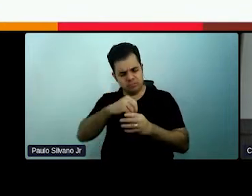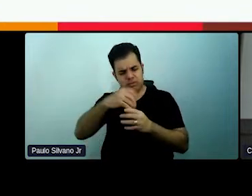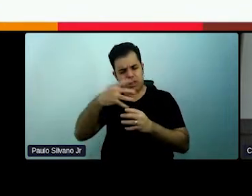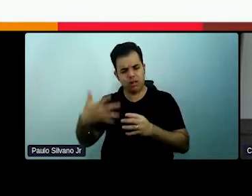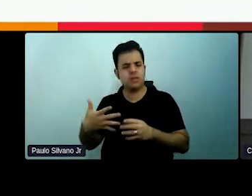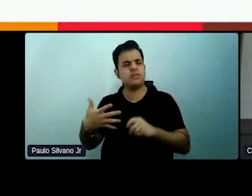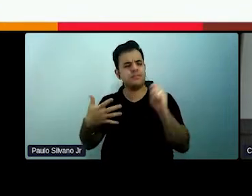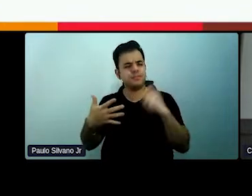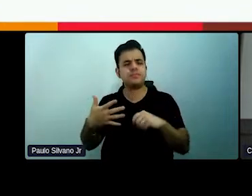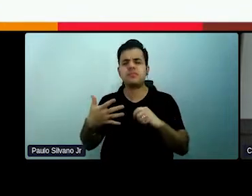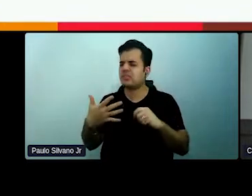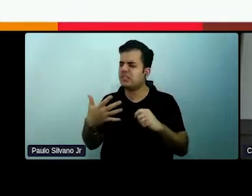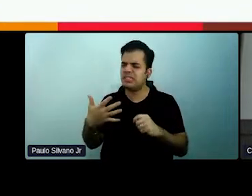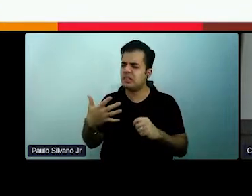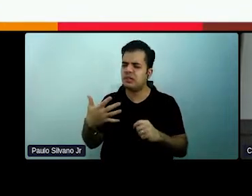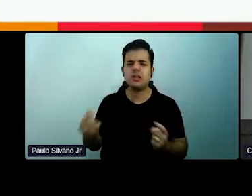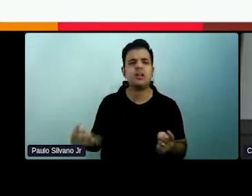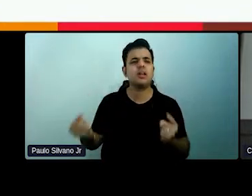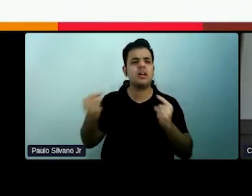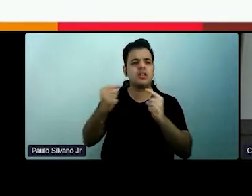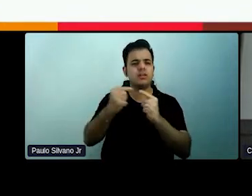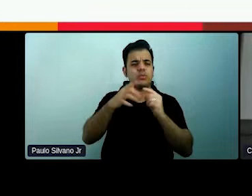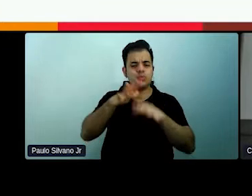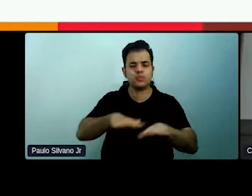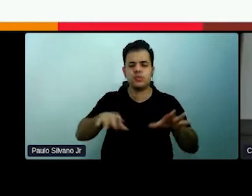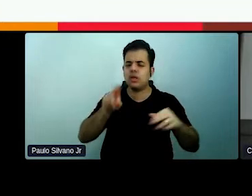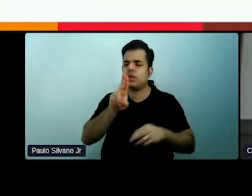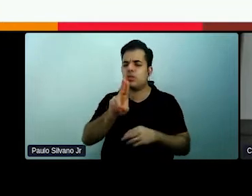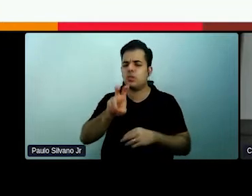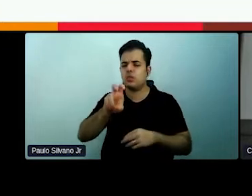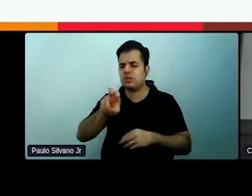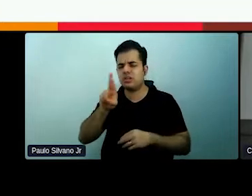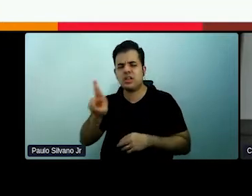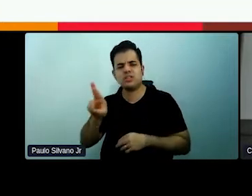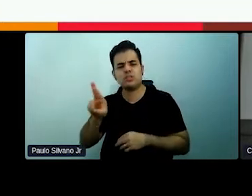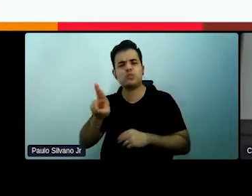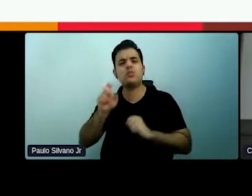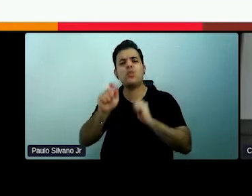Mas aí, o que tem a ver política pública com UX Researcher?